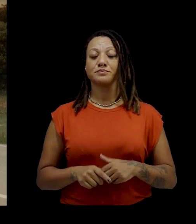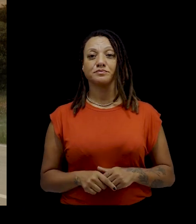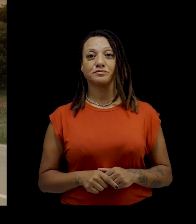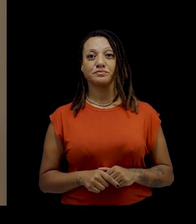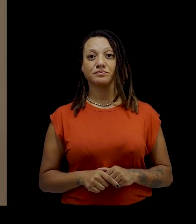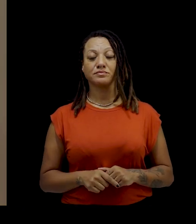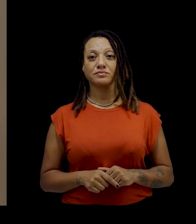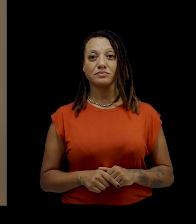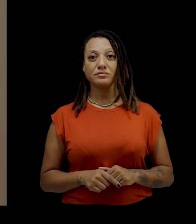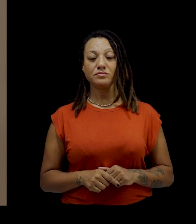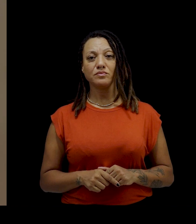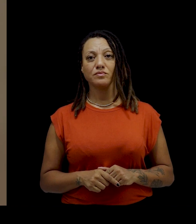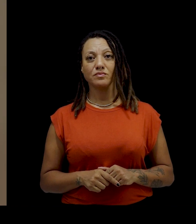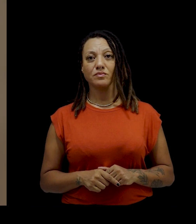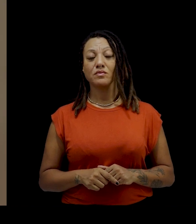importante.